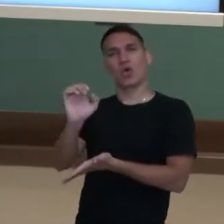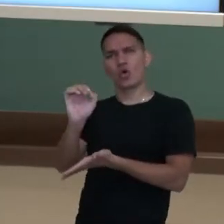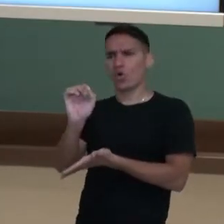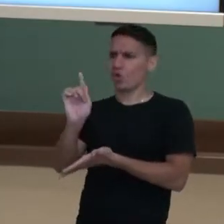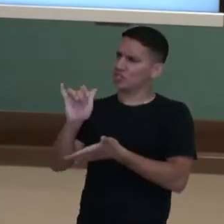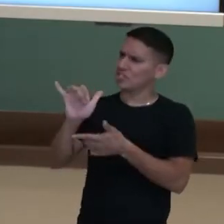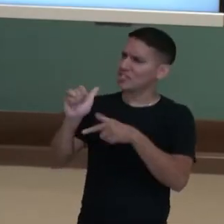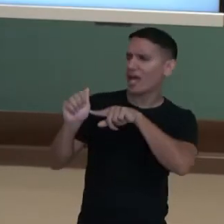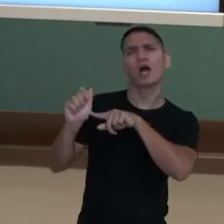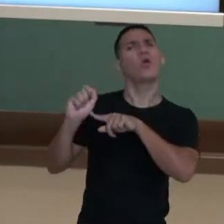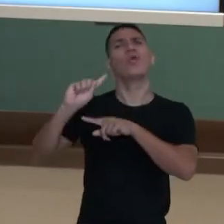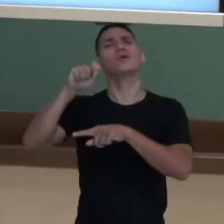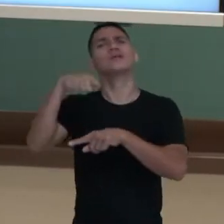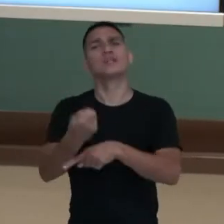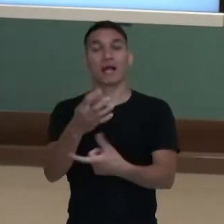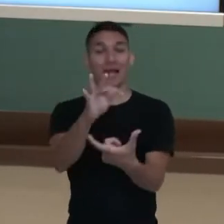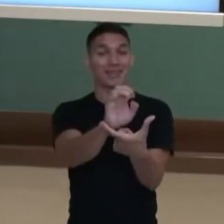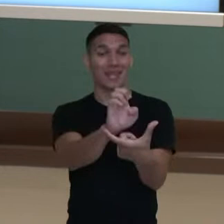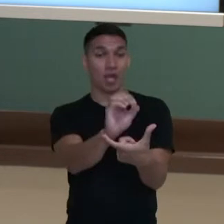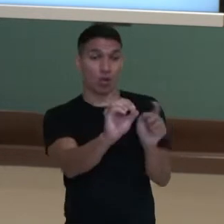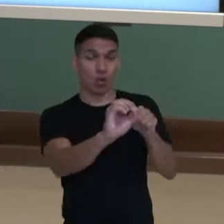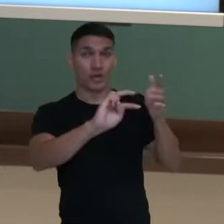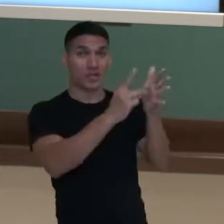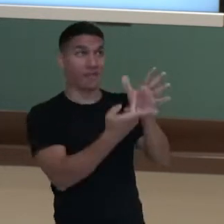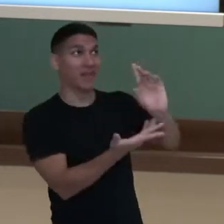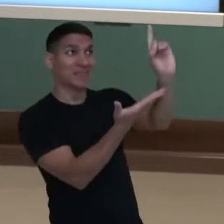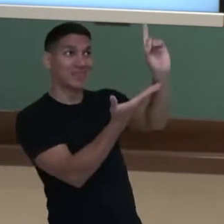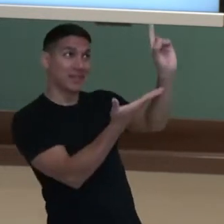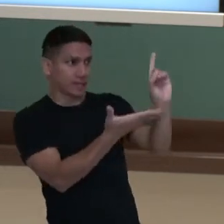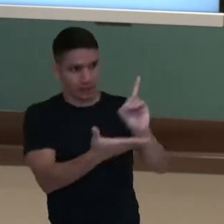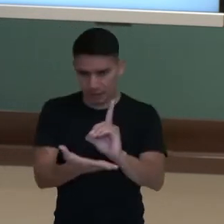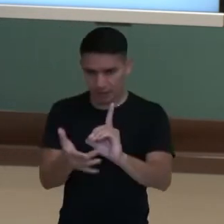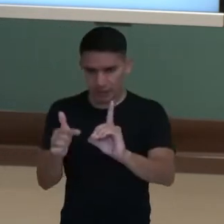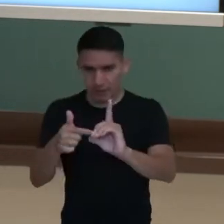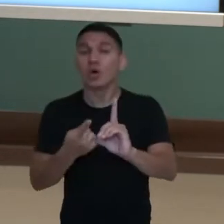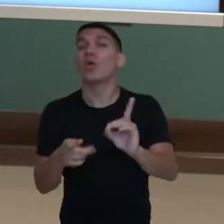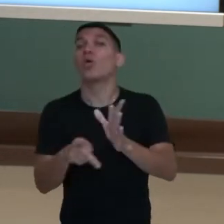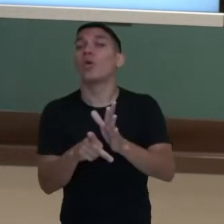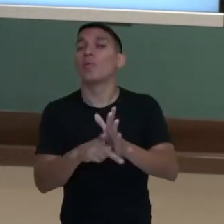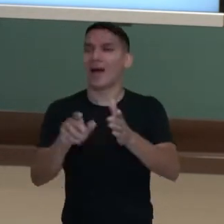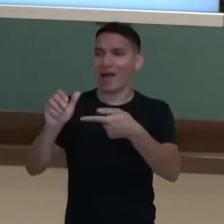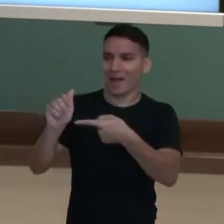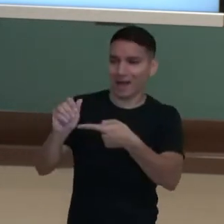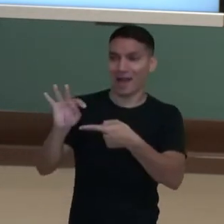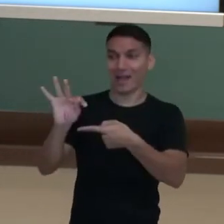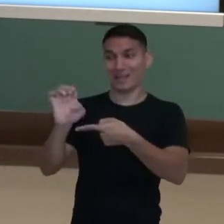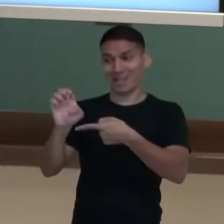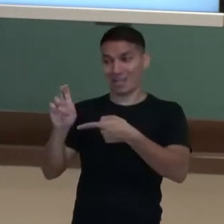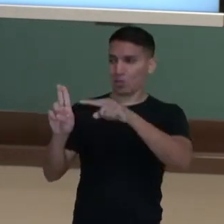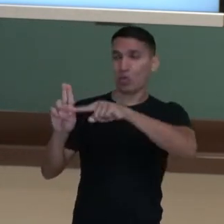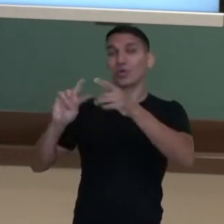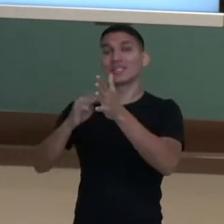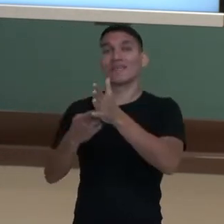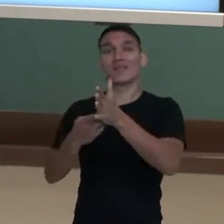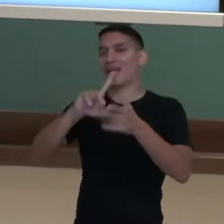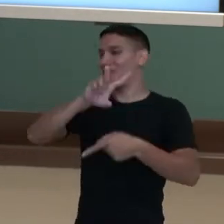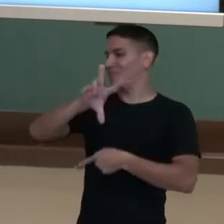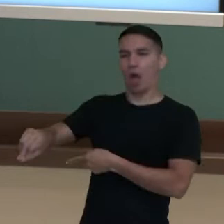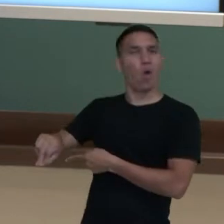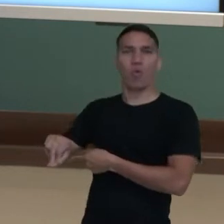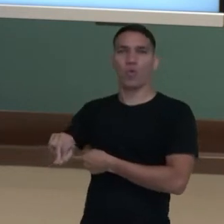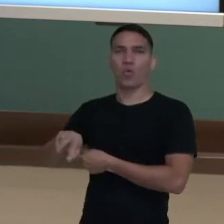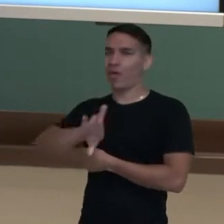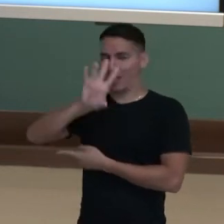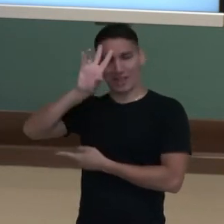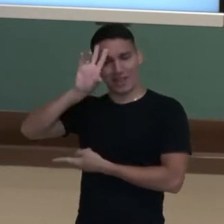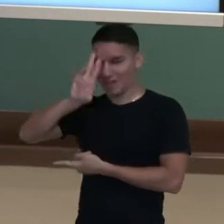palavra, Teo significa Deus, tudo está ligado a Deus, um ateu. Sendo o A negação, ateu é aquele que não crê